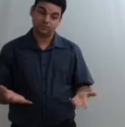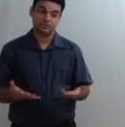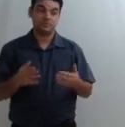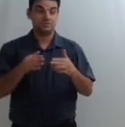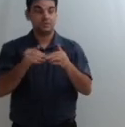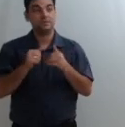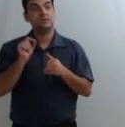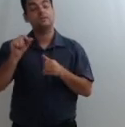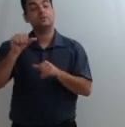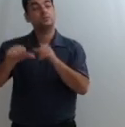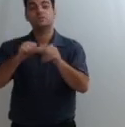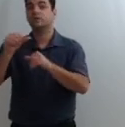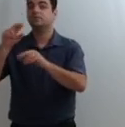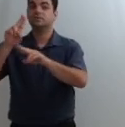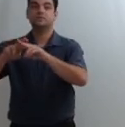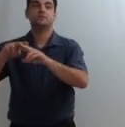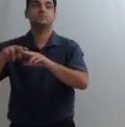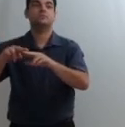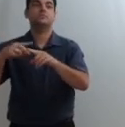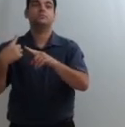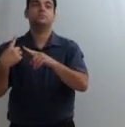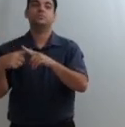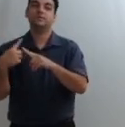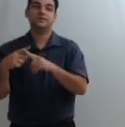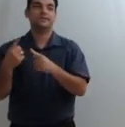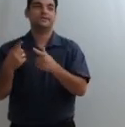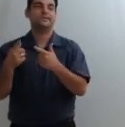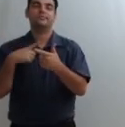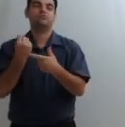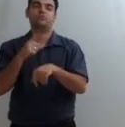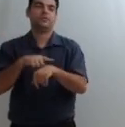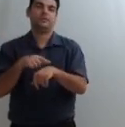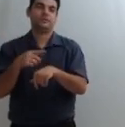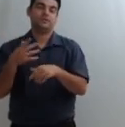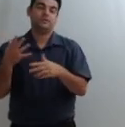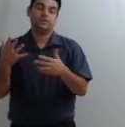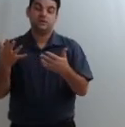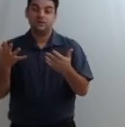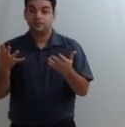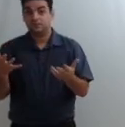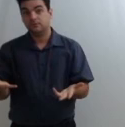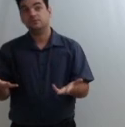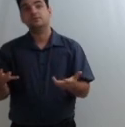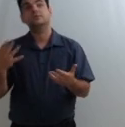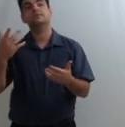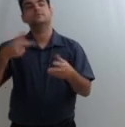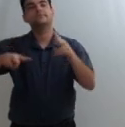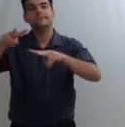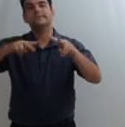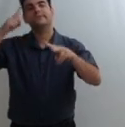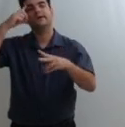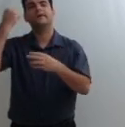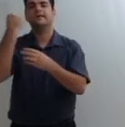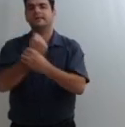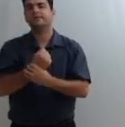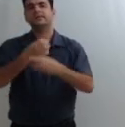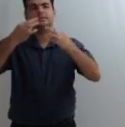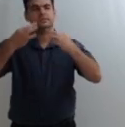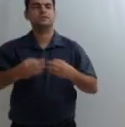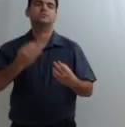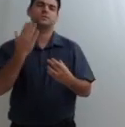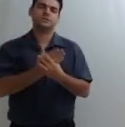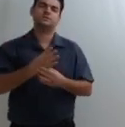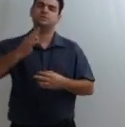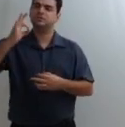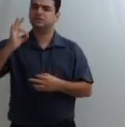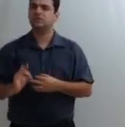revogada a prisão preventiva por excesso de prazo. Como se disse, a aferição do excesso de prazo reclama observância da garantia de duração razoável do processo